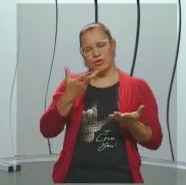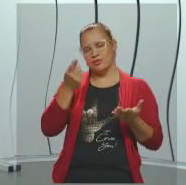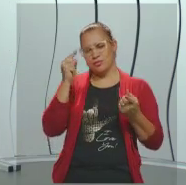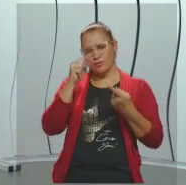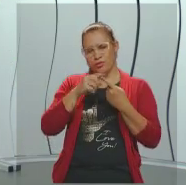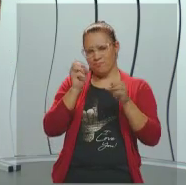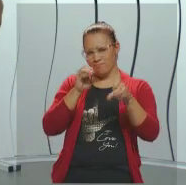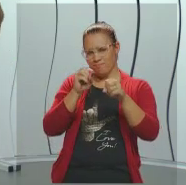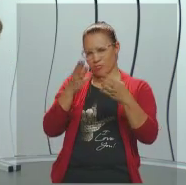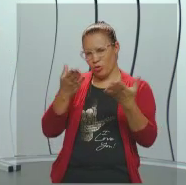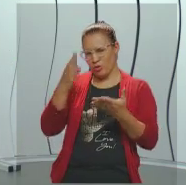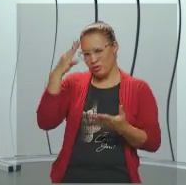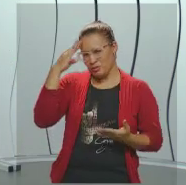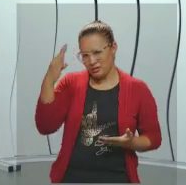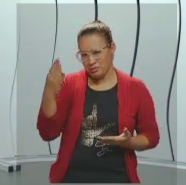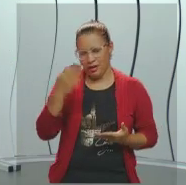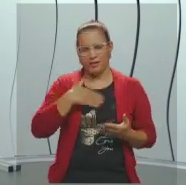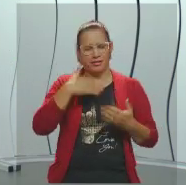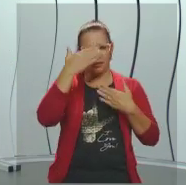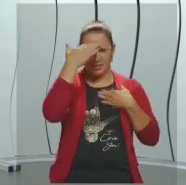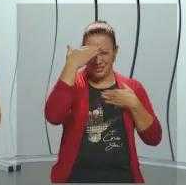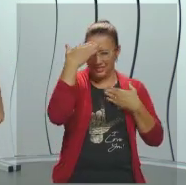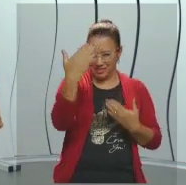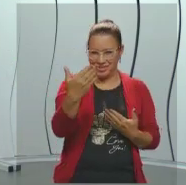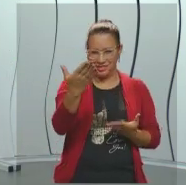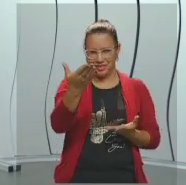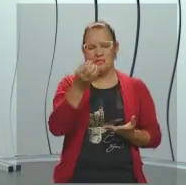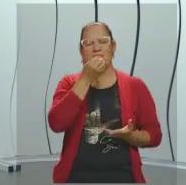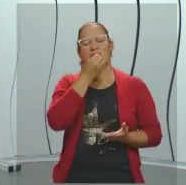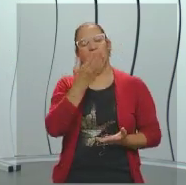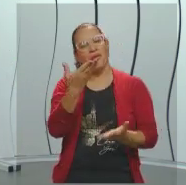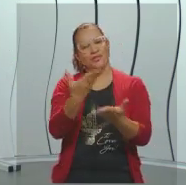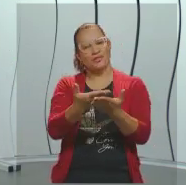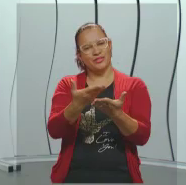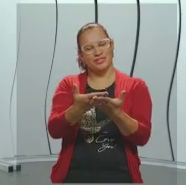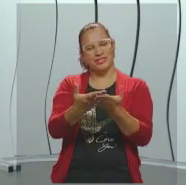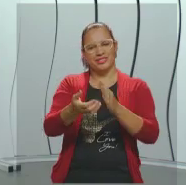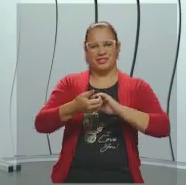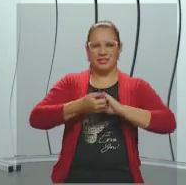são as ideias principais de hoje. Eu agradeço a você e desejo bons estudos.